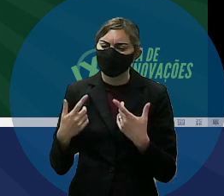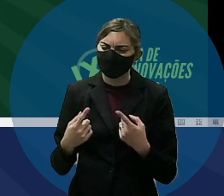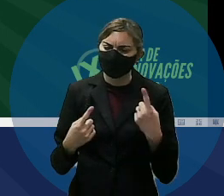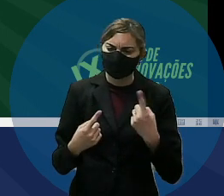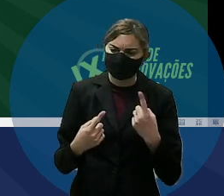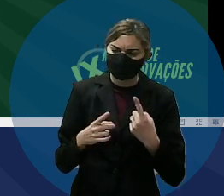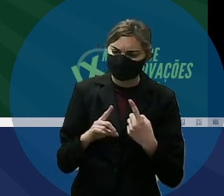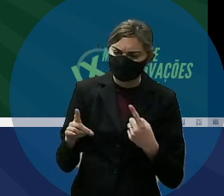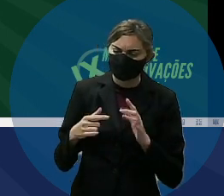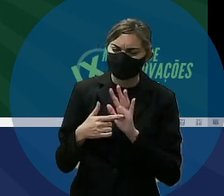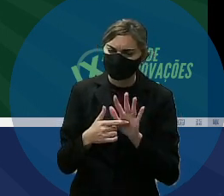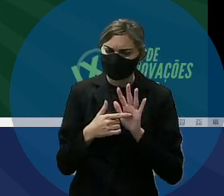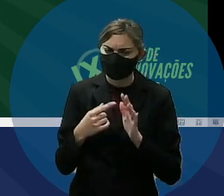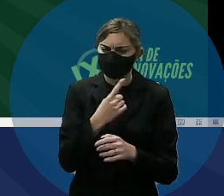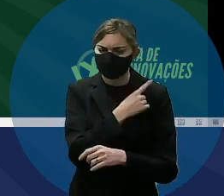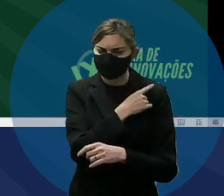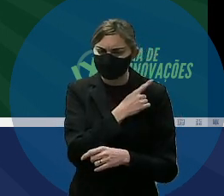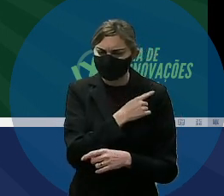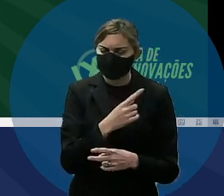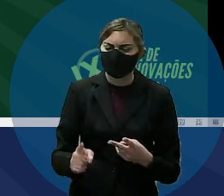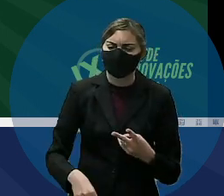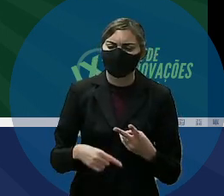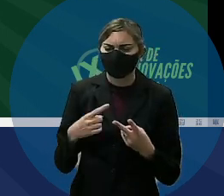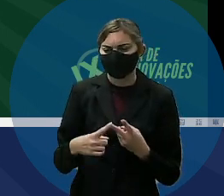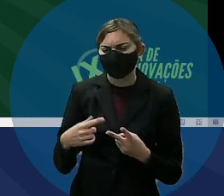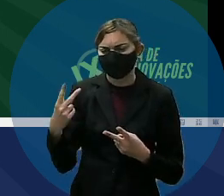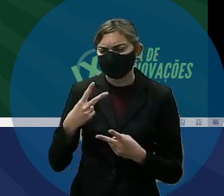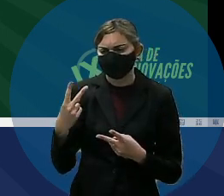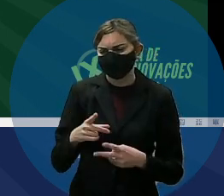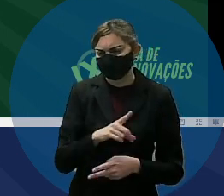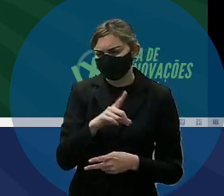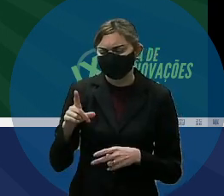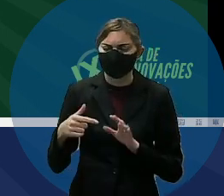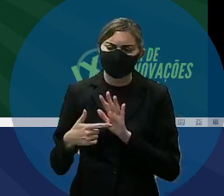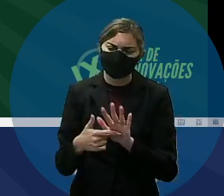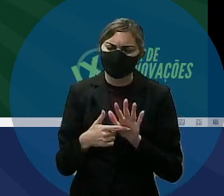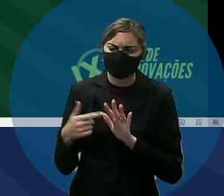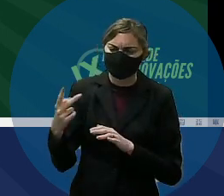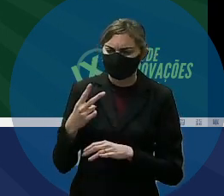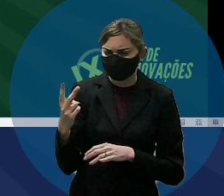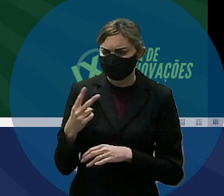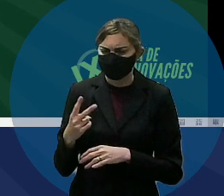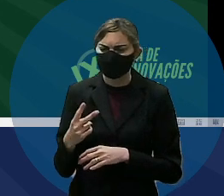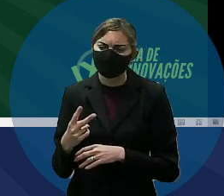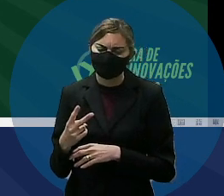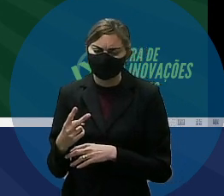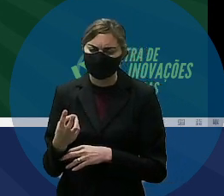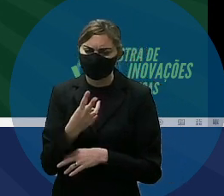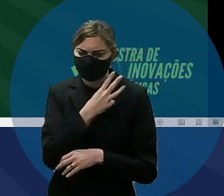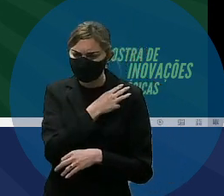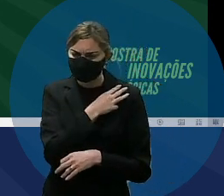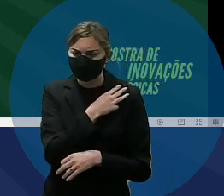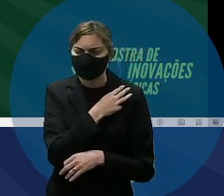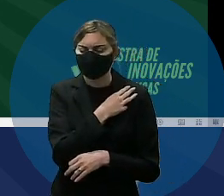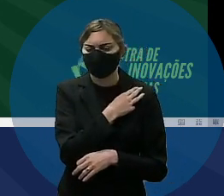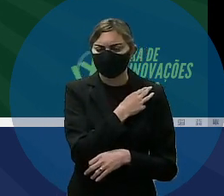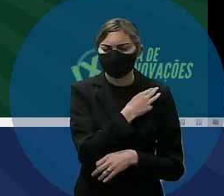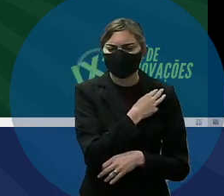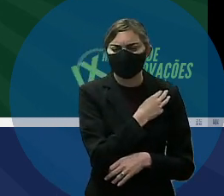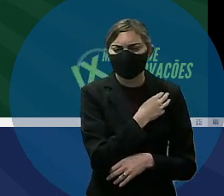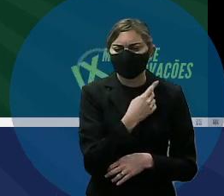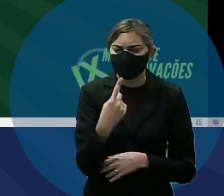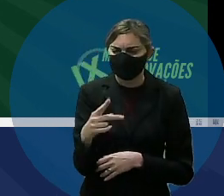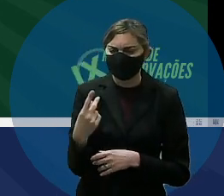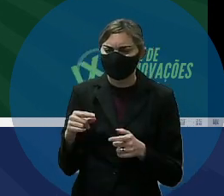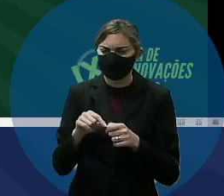se apresentaram os primeiros anos, no dia da culminância, e no segundo dia, se apresentou o segundo contra terceiro. Ela foi